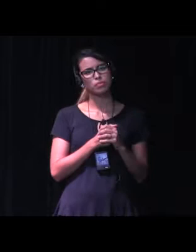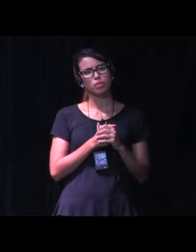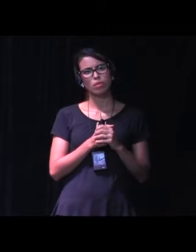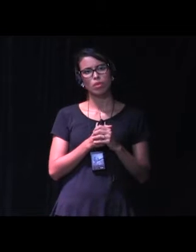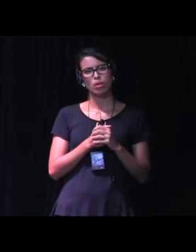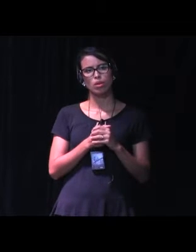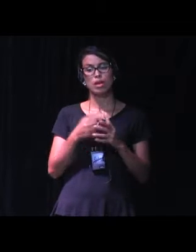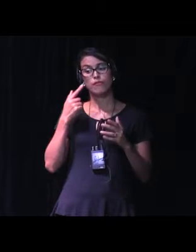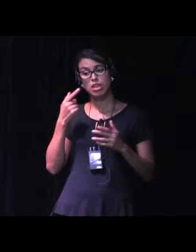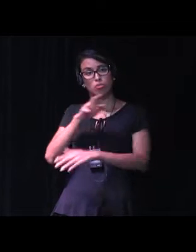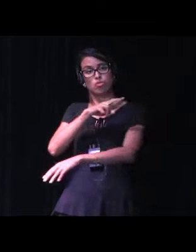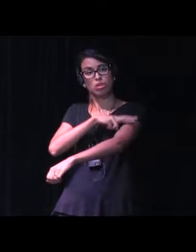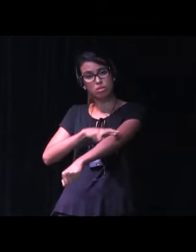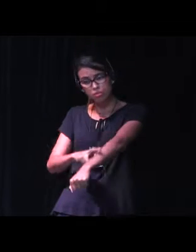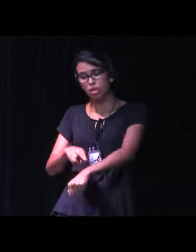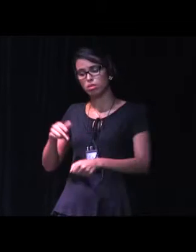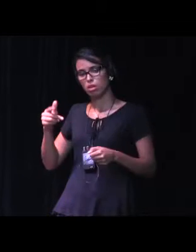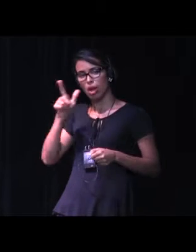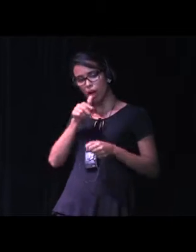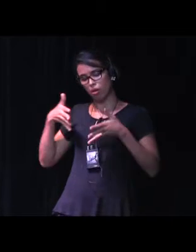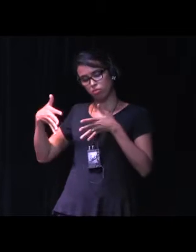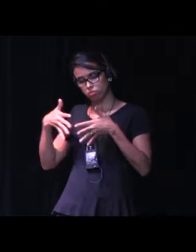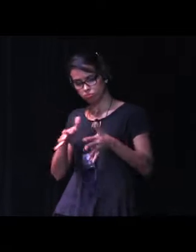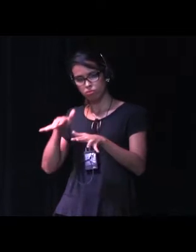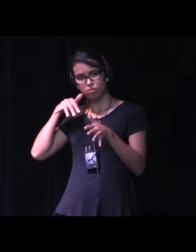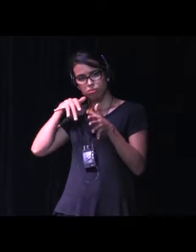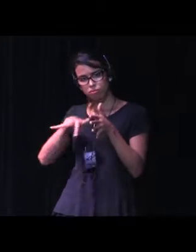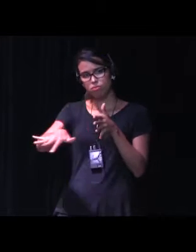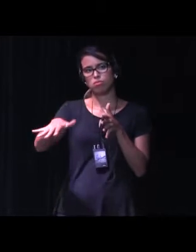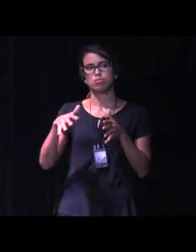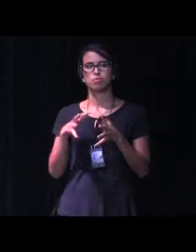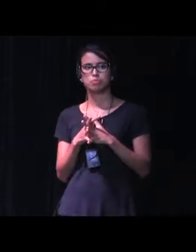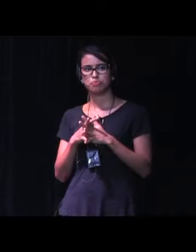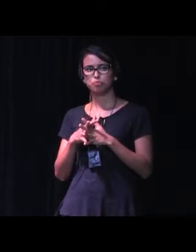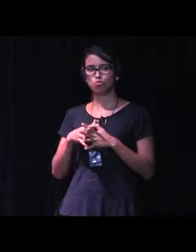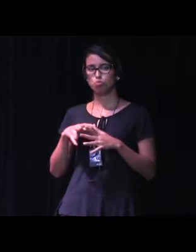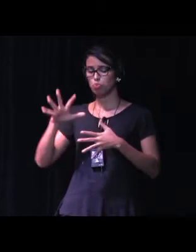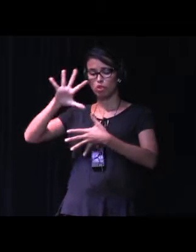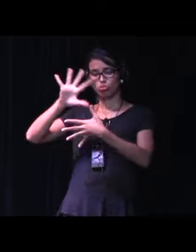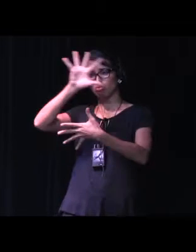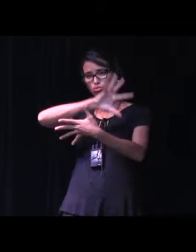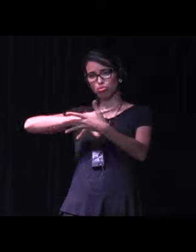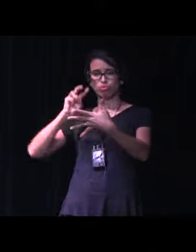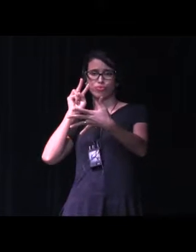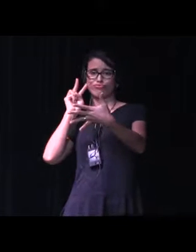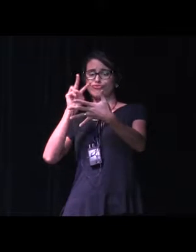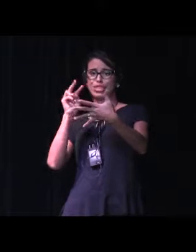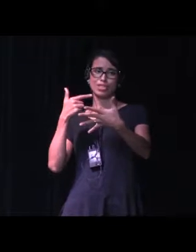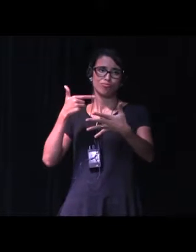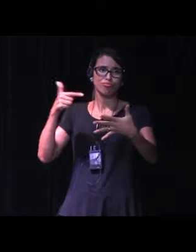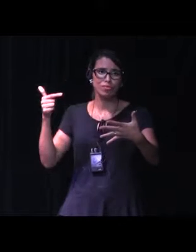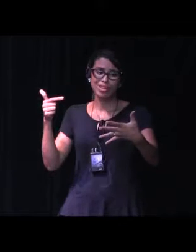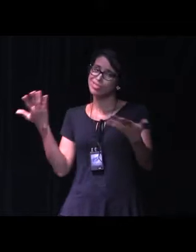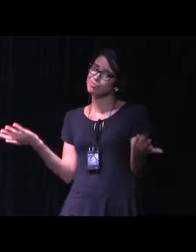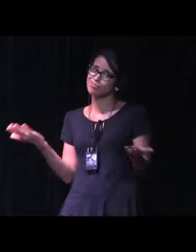vemos como deve se respeitar o rio. Se não se tem a visão total do território,